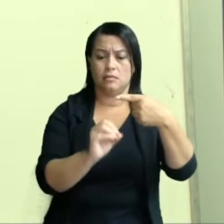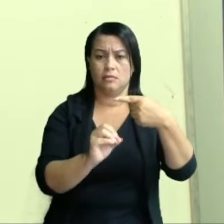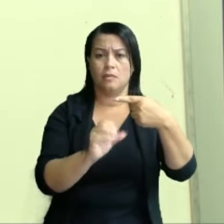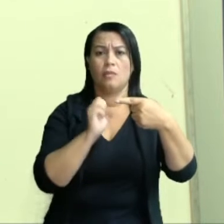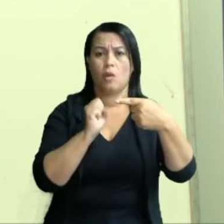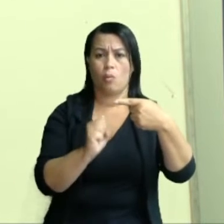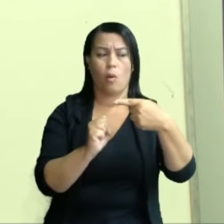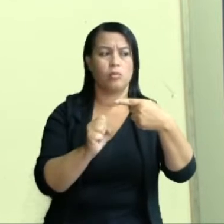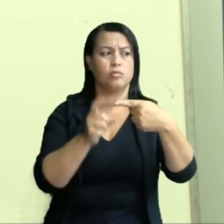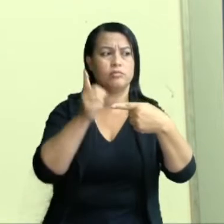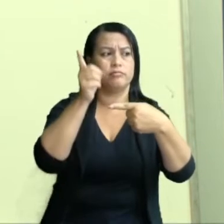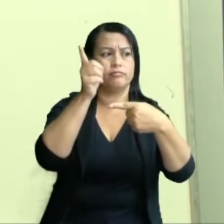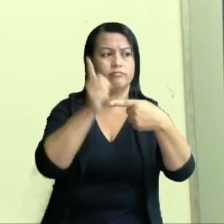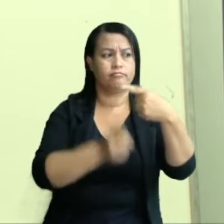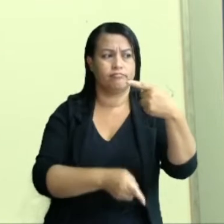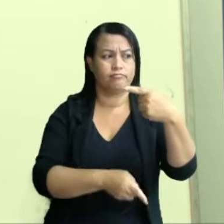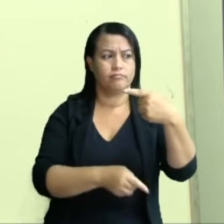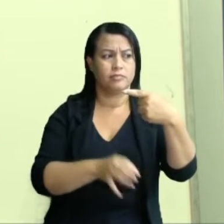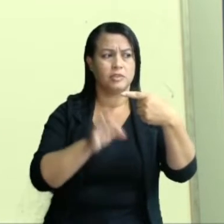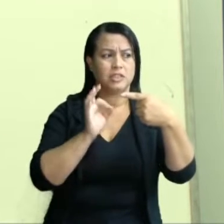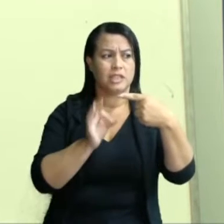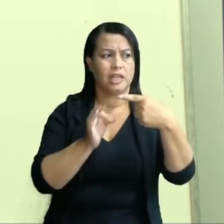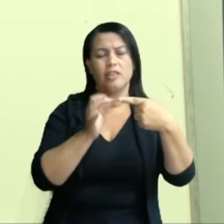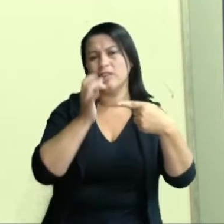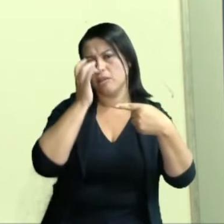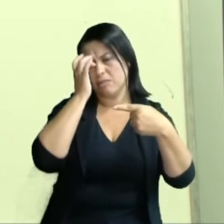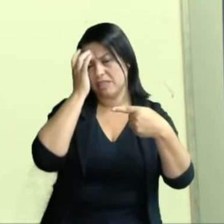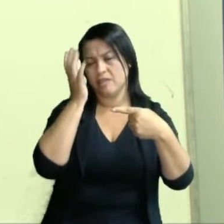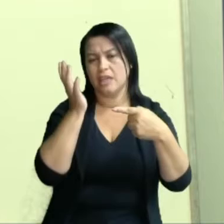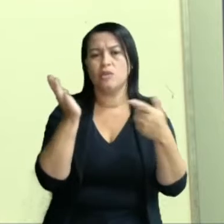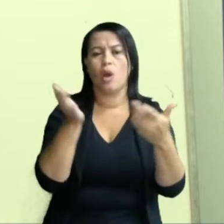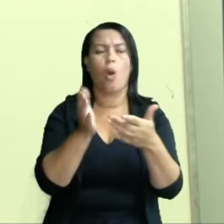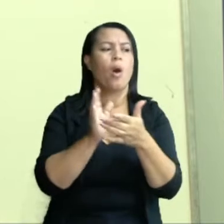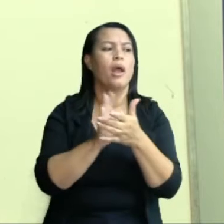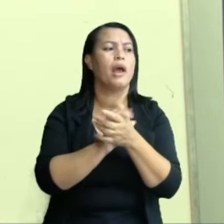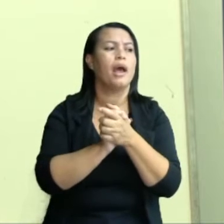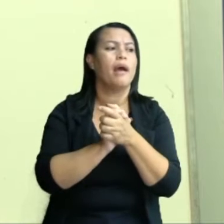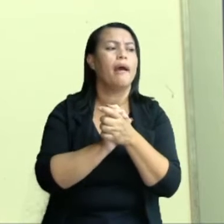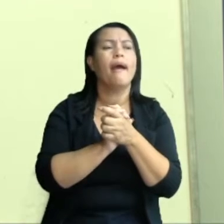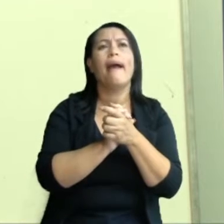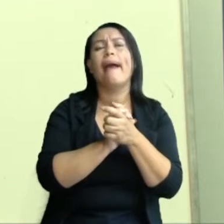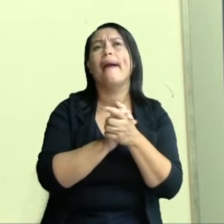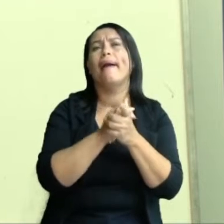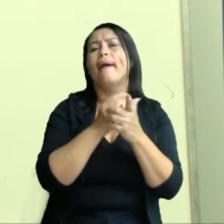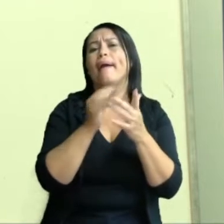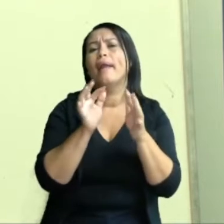cancelar, tá? Fica mais fácil para mim. É como se fosse uma